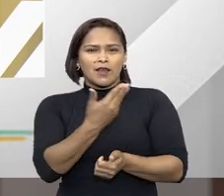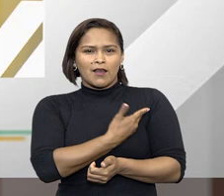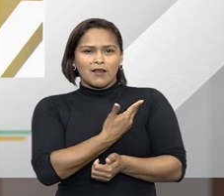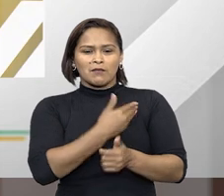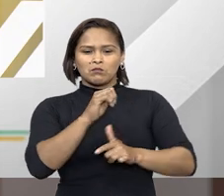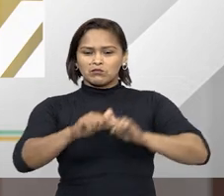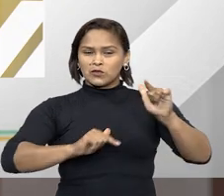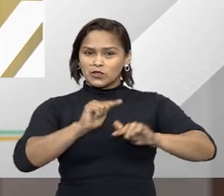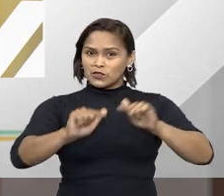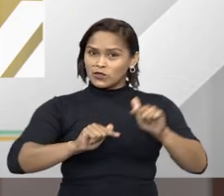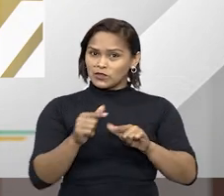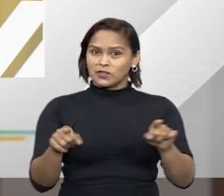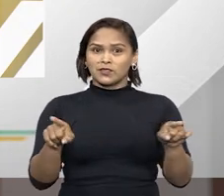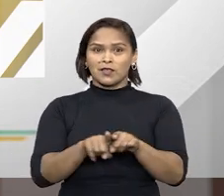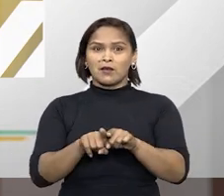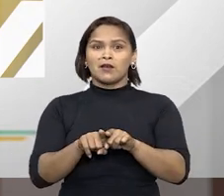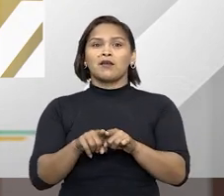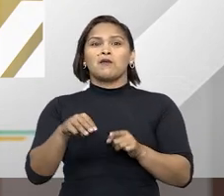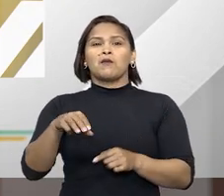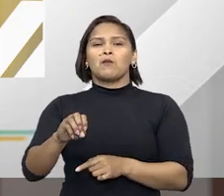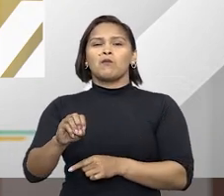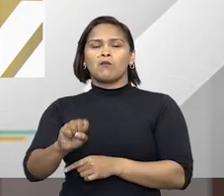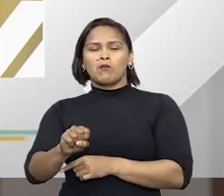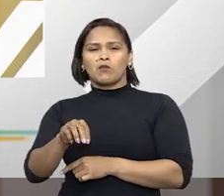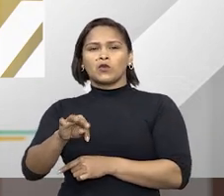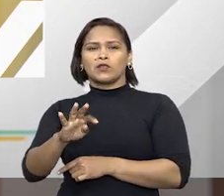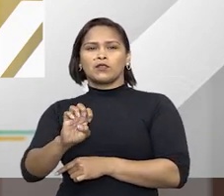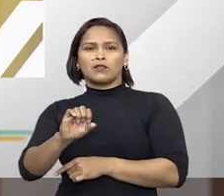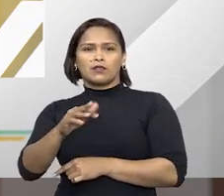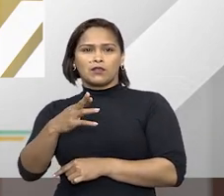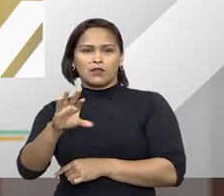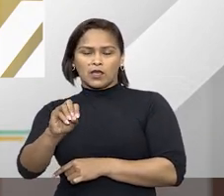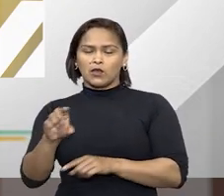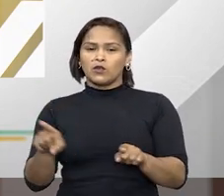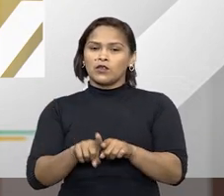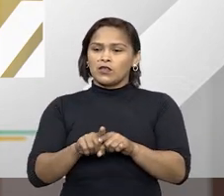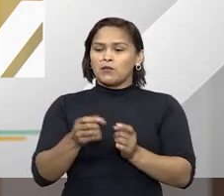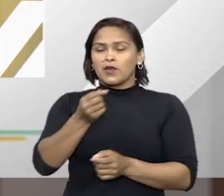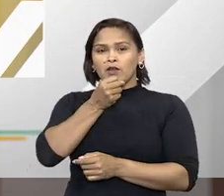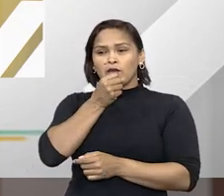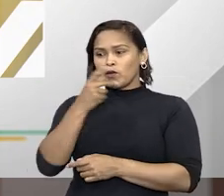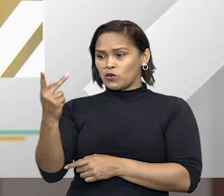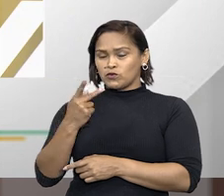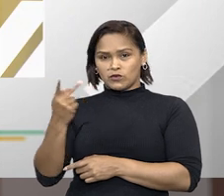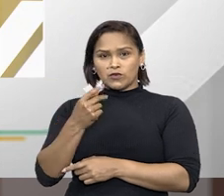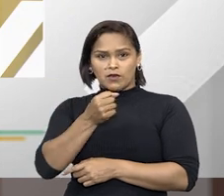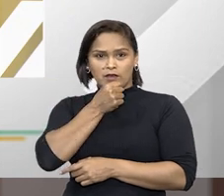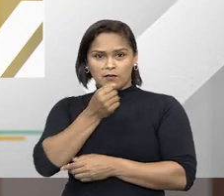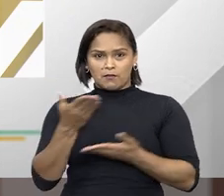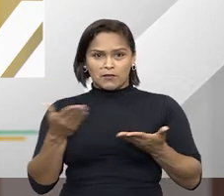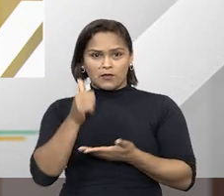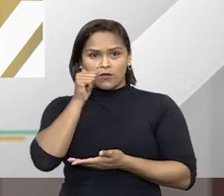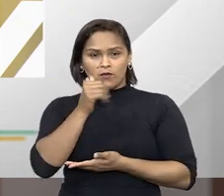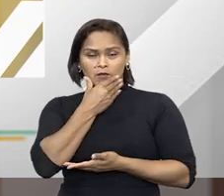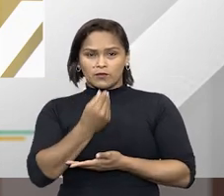companheiro, ministro Rafael de Barros Monteiro, e com vocês, Tiago e Fátima.